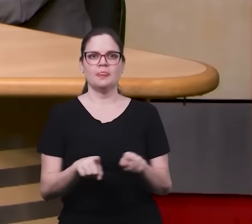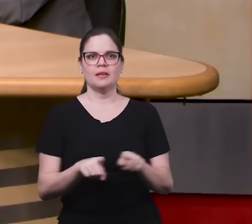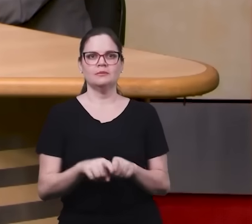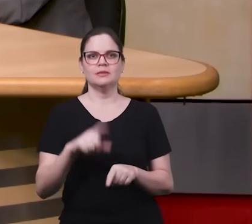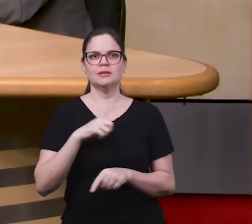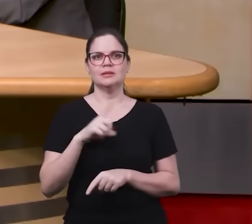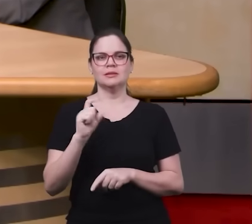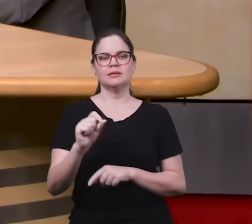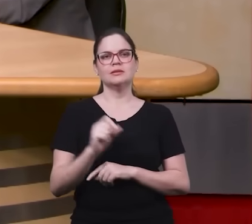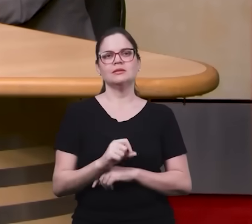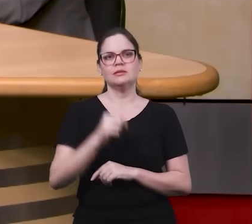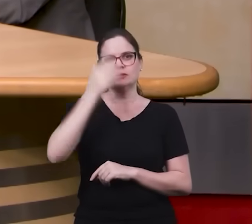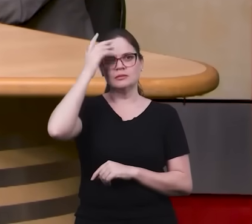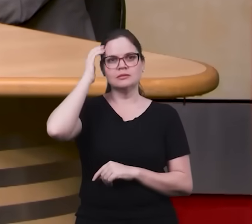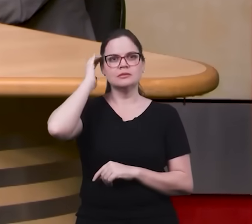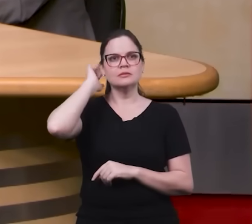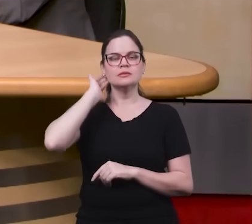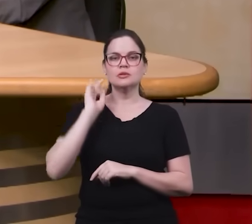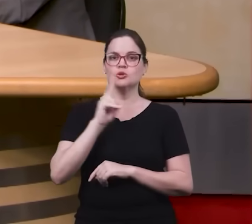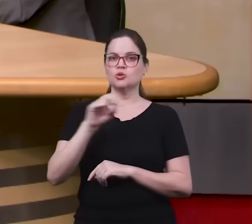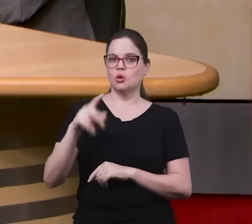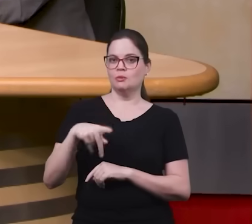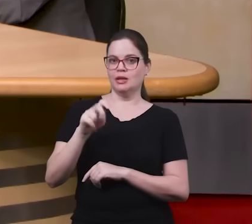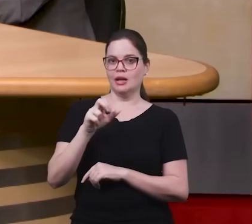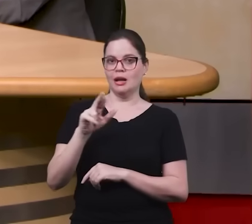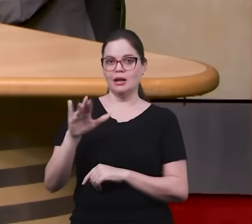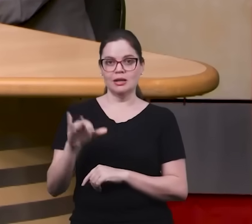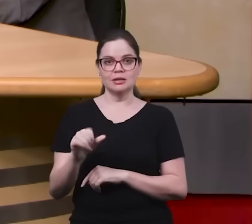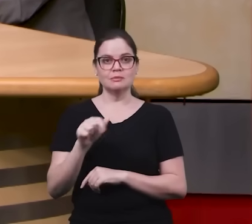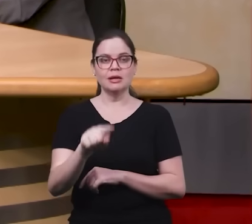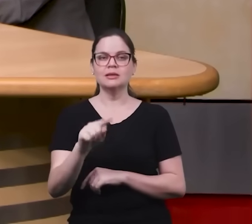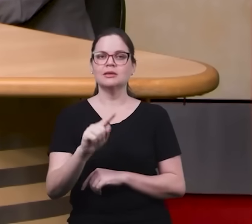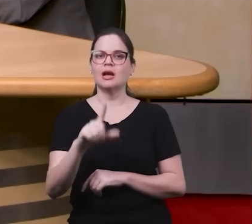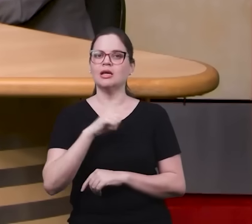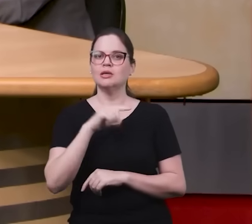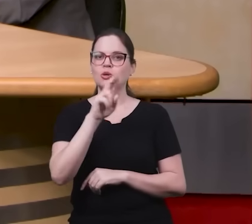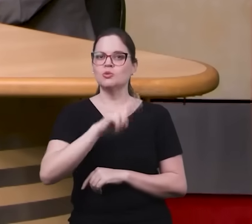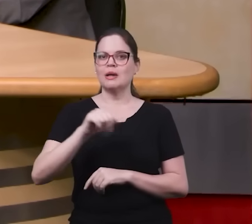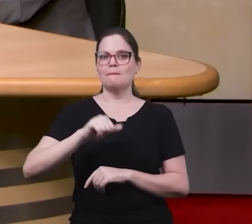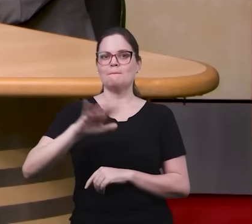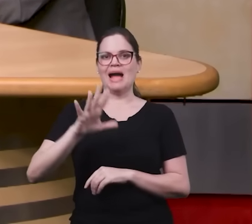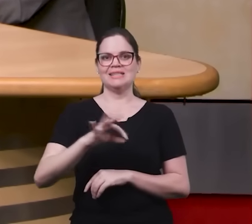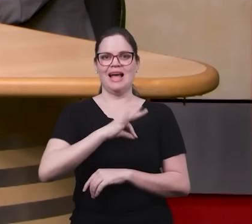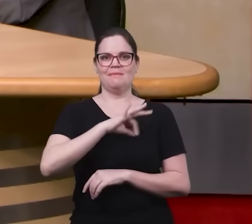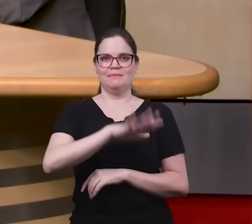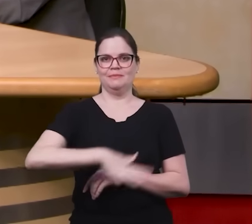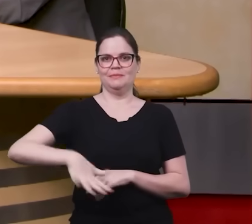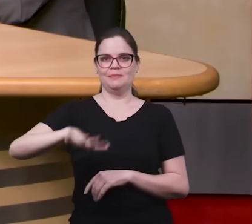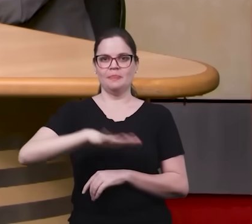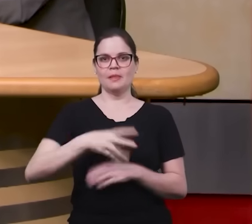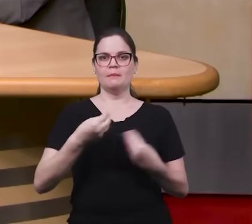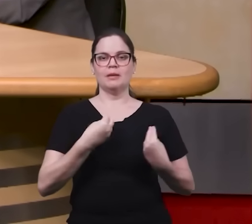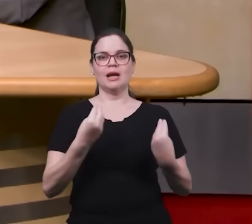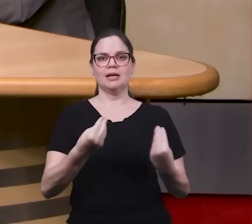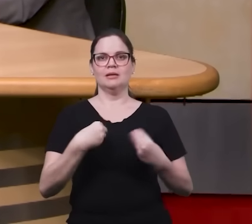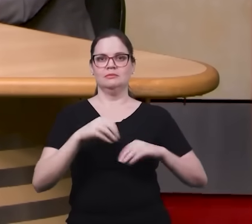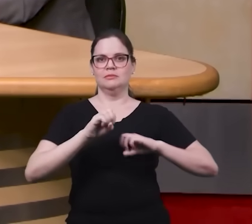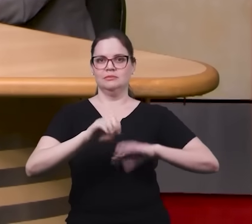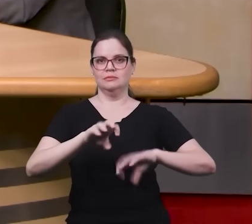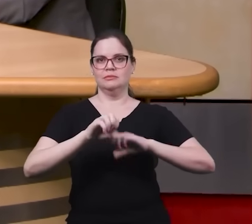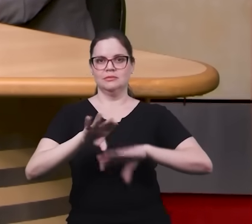usa os dons, ele usa a expressão do soldo, né? O carisma. Então, ele acabou usando uma linguagem muito militar, pela formação militar, para